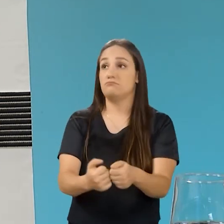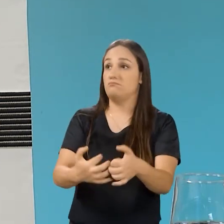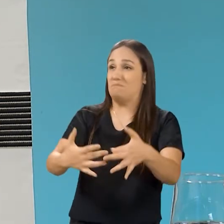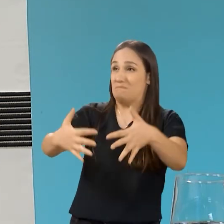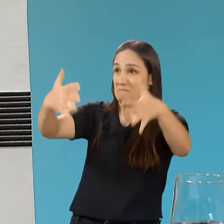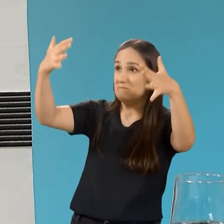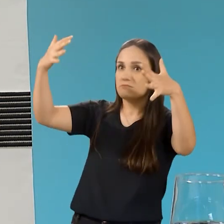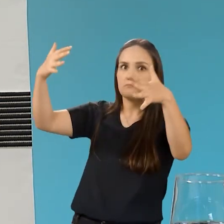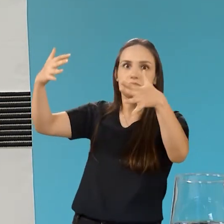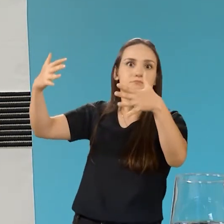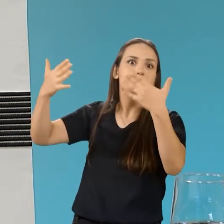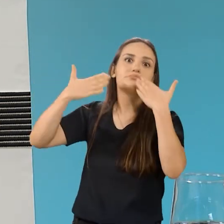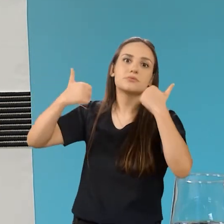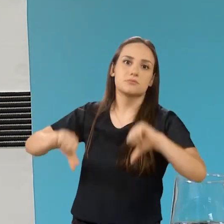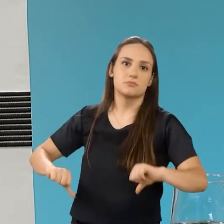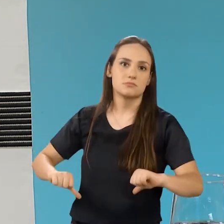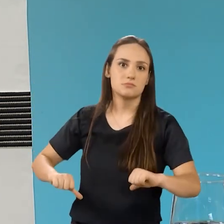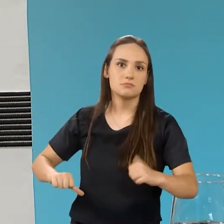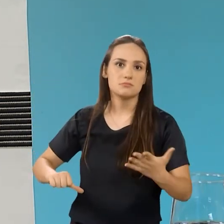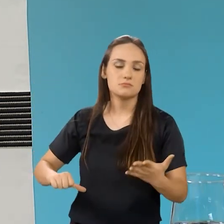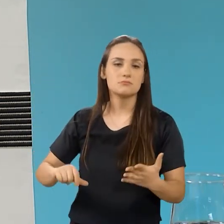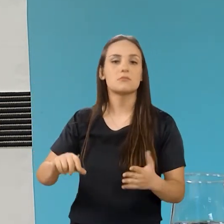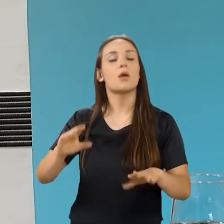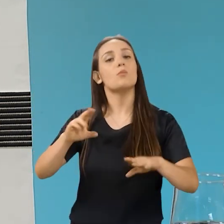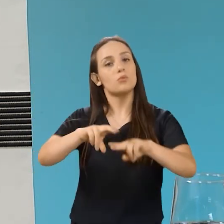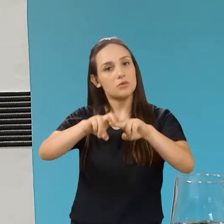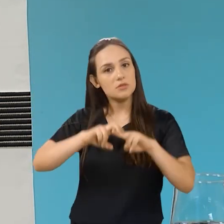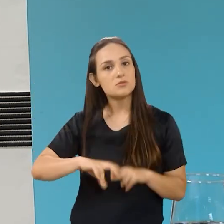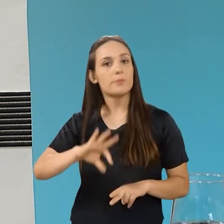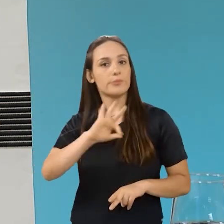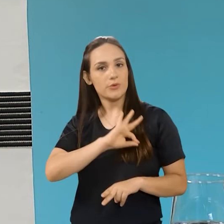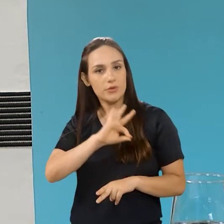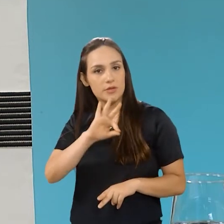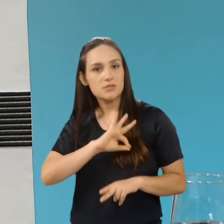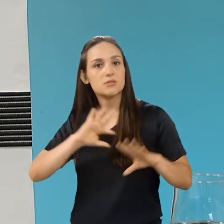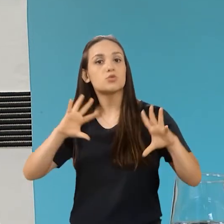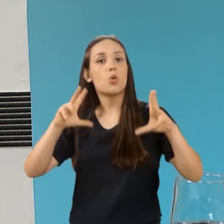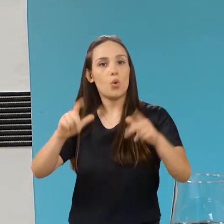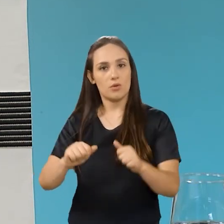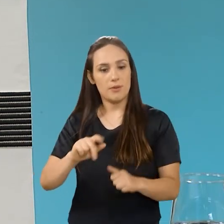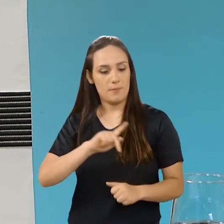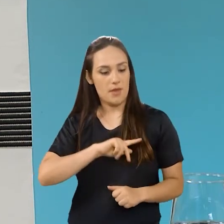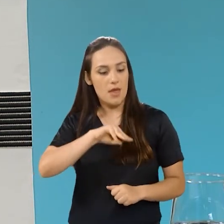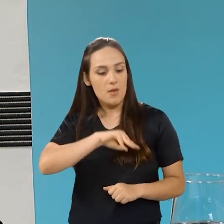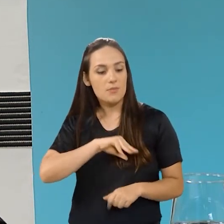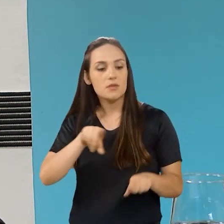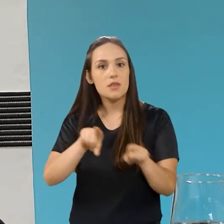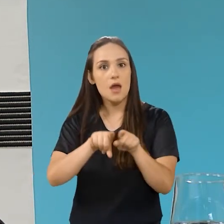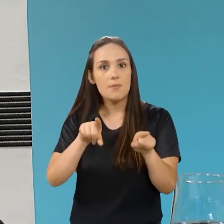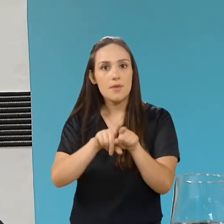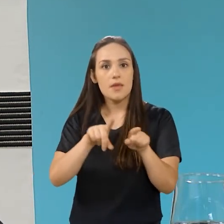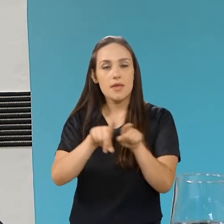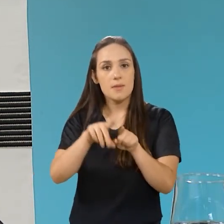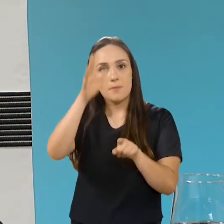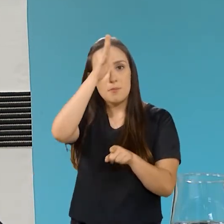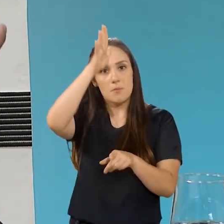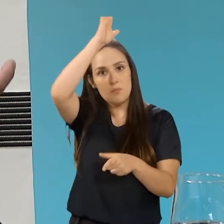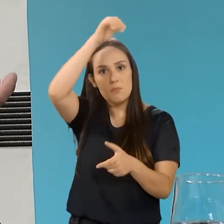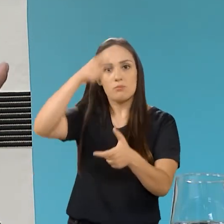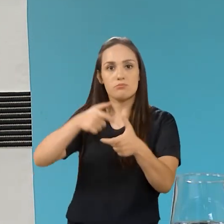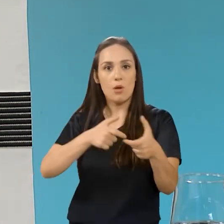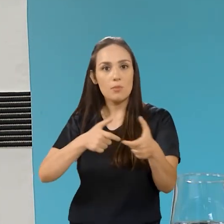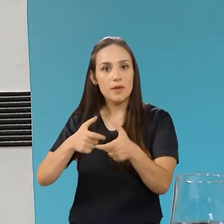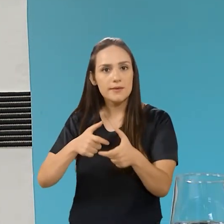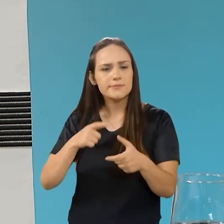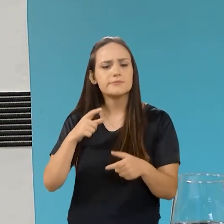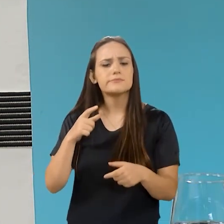Operação Focus, onde a Polícia Civil, com o IMASU, a Polícia Militar Ambiental e a perícia e os bombeiros buscam